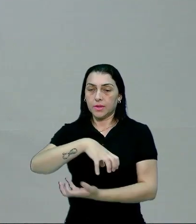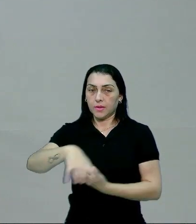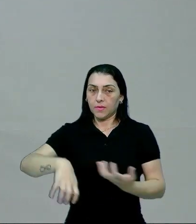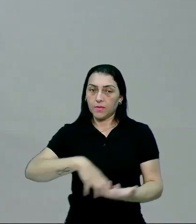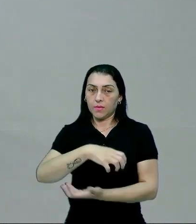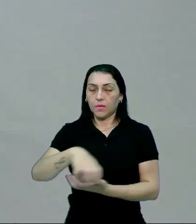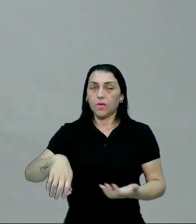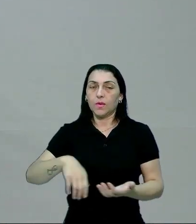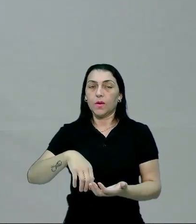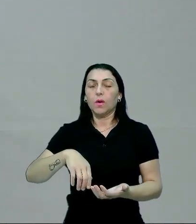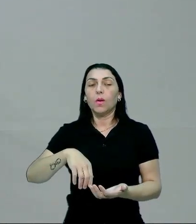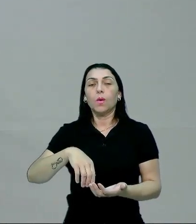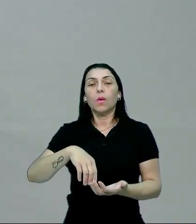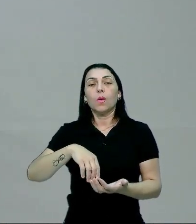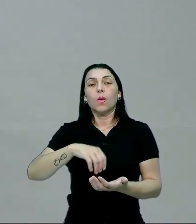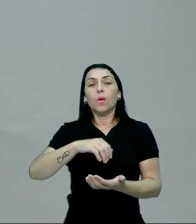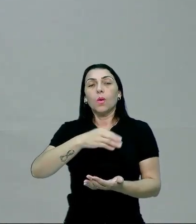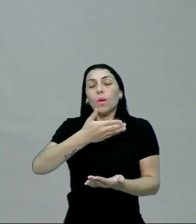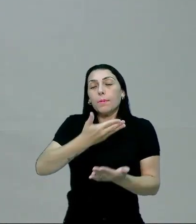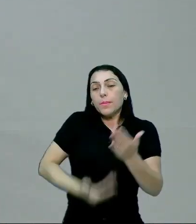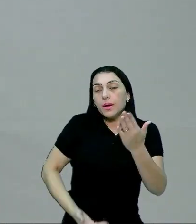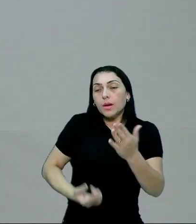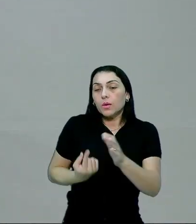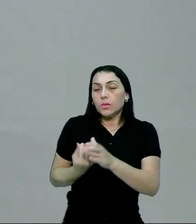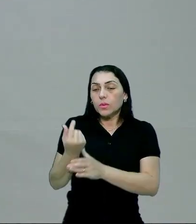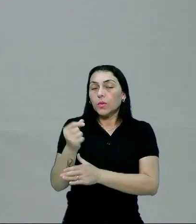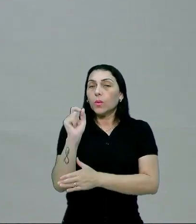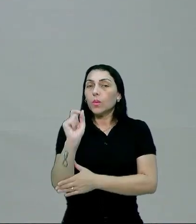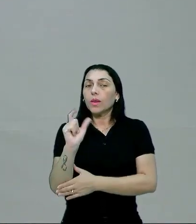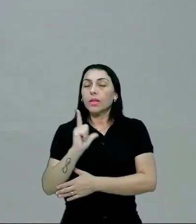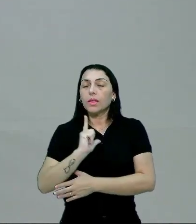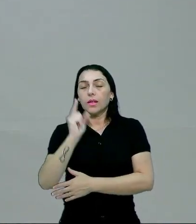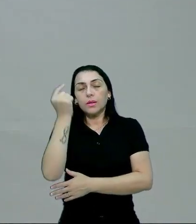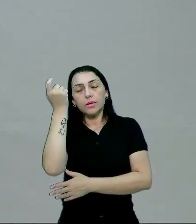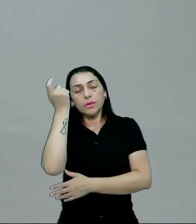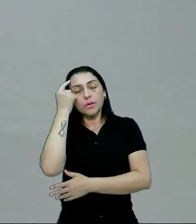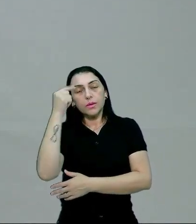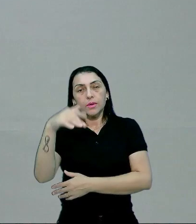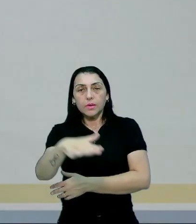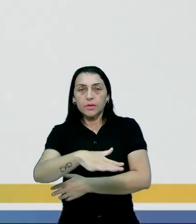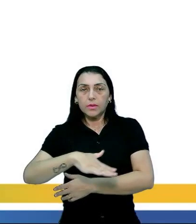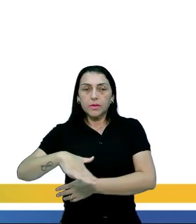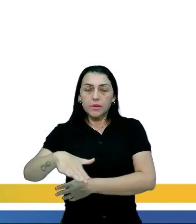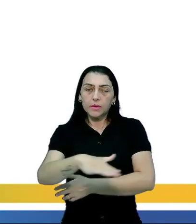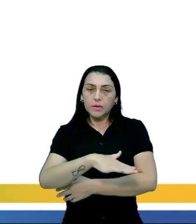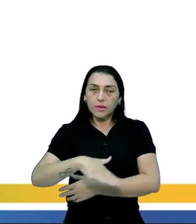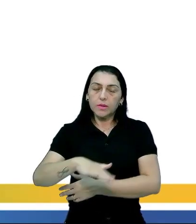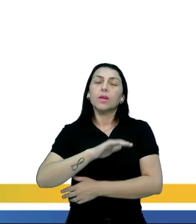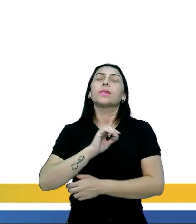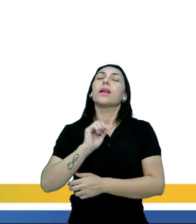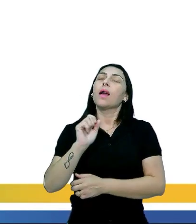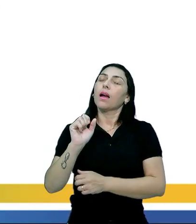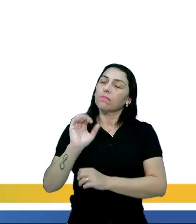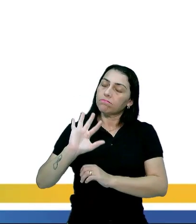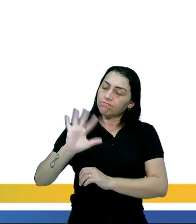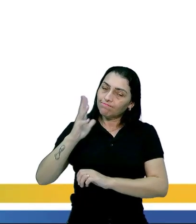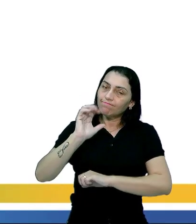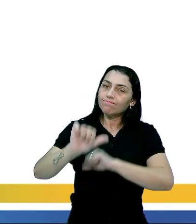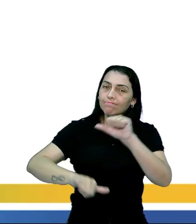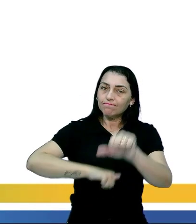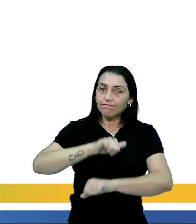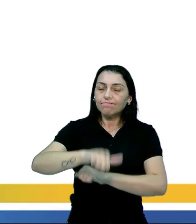do capitalismo, o que nós temos que ter em mente é justamente que a sociedade ela é passiva de transformação e